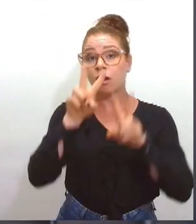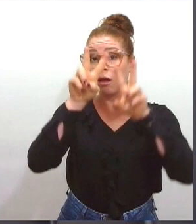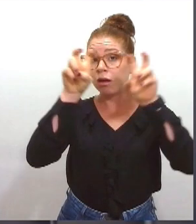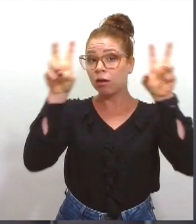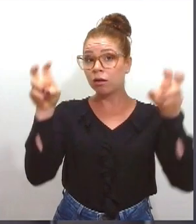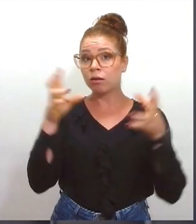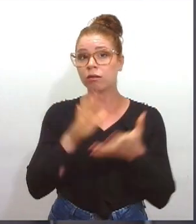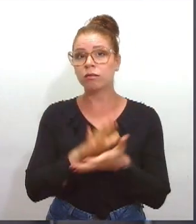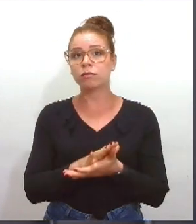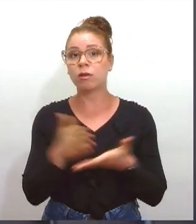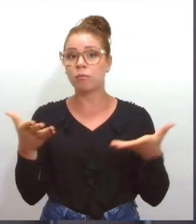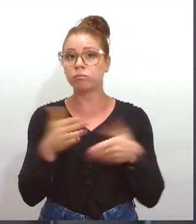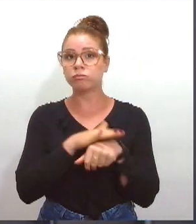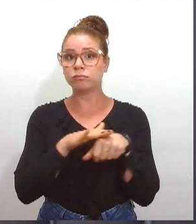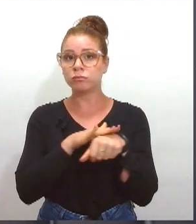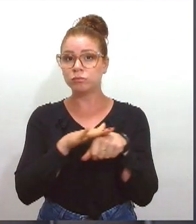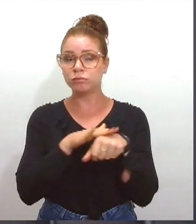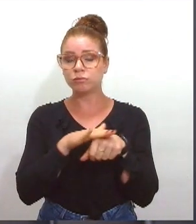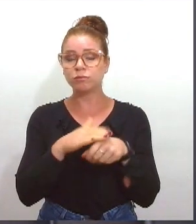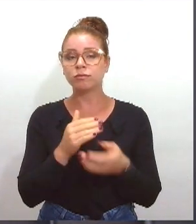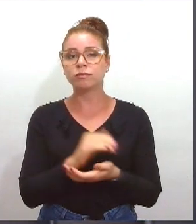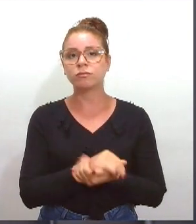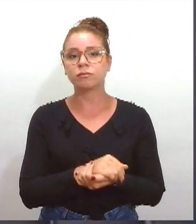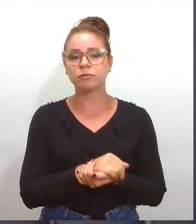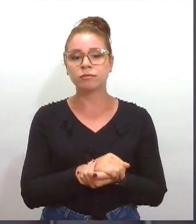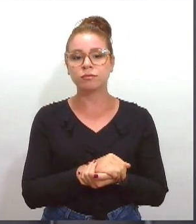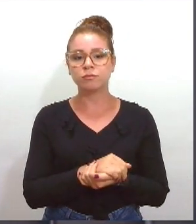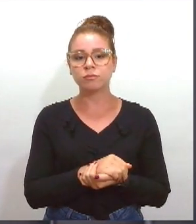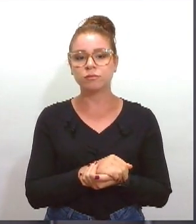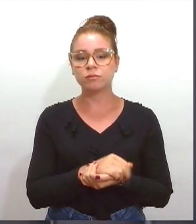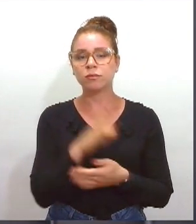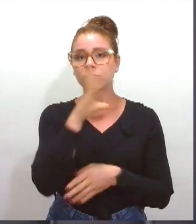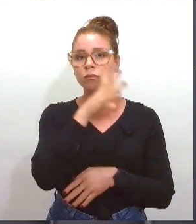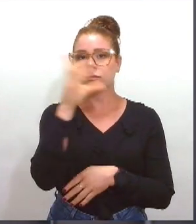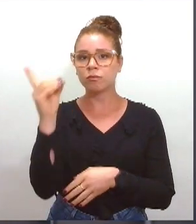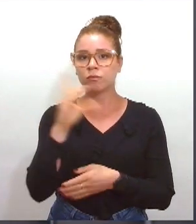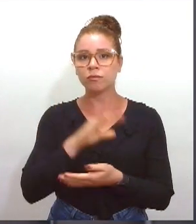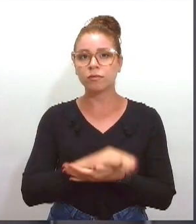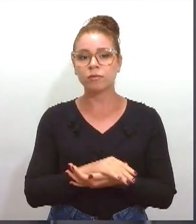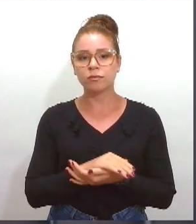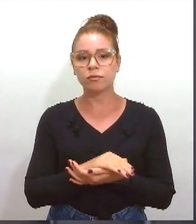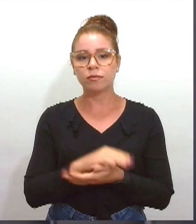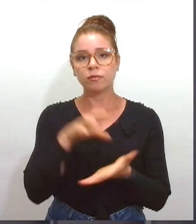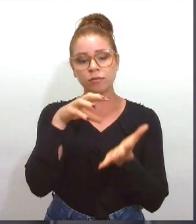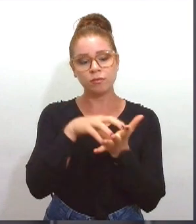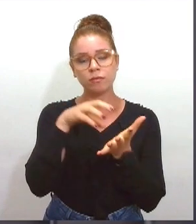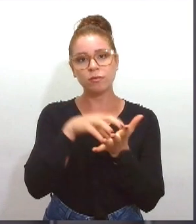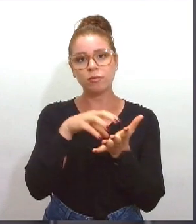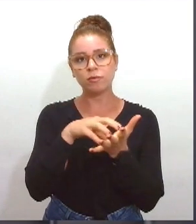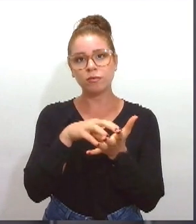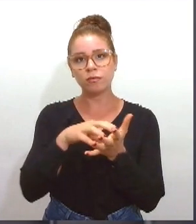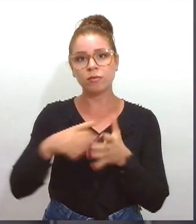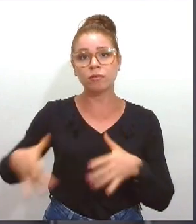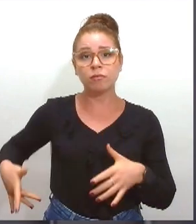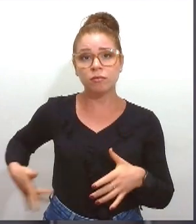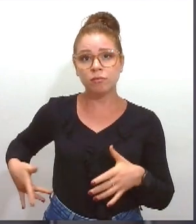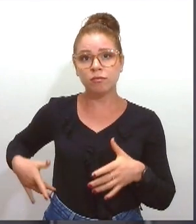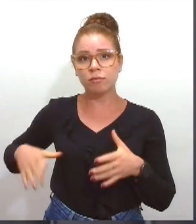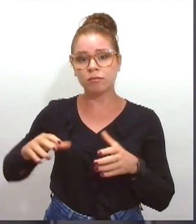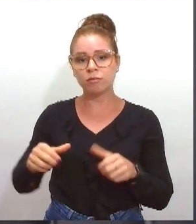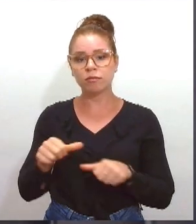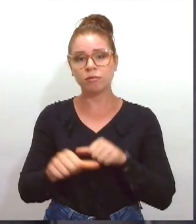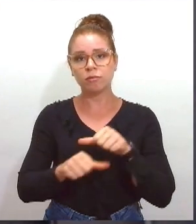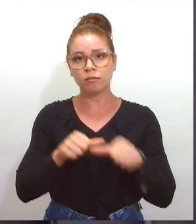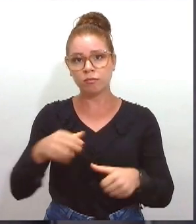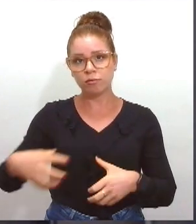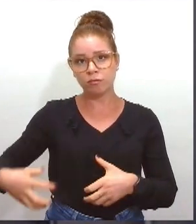converso a partir de agora com o coordenador da Central de Transplantes de Sergipe, Benito Fernandes.